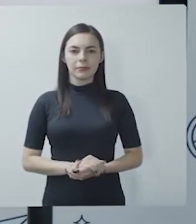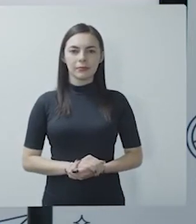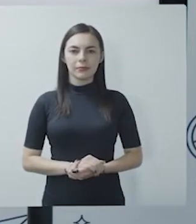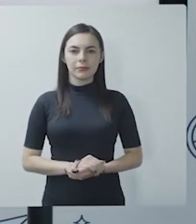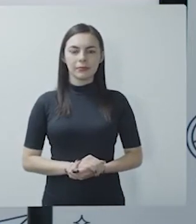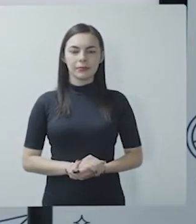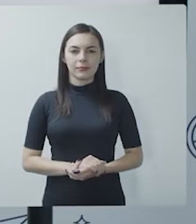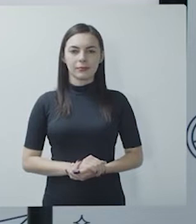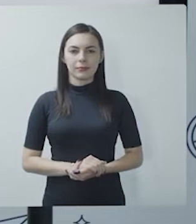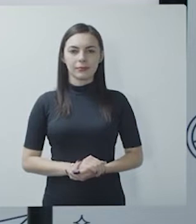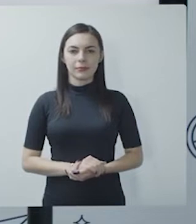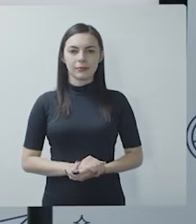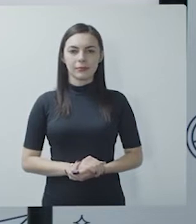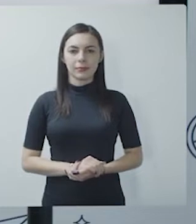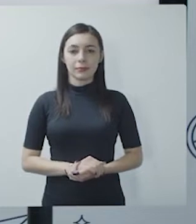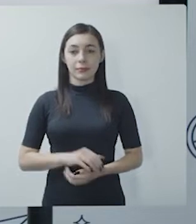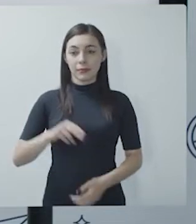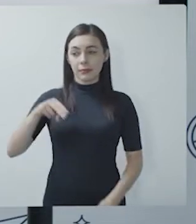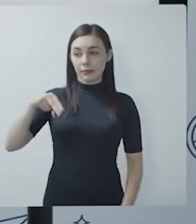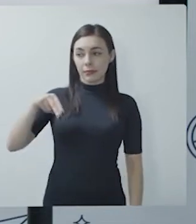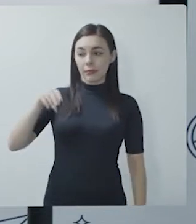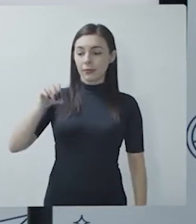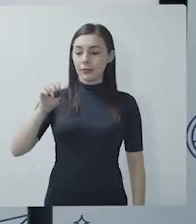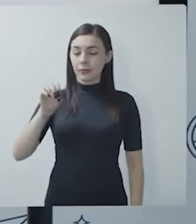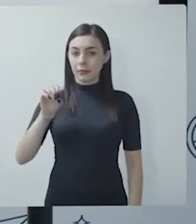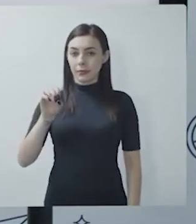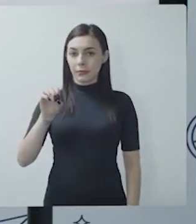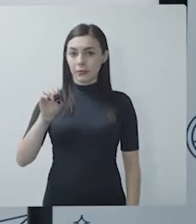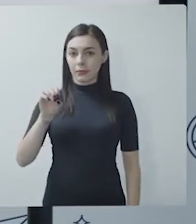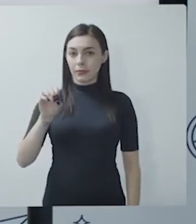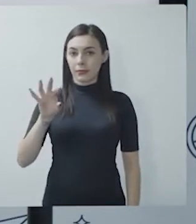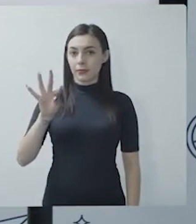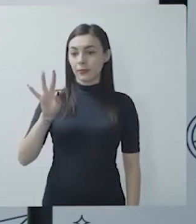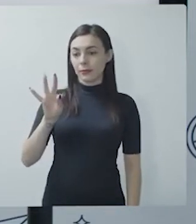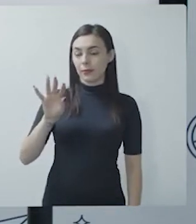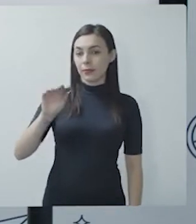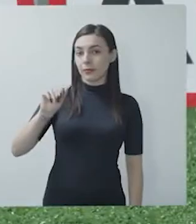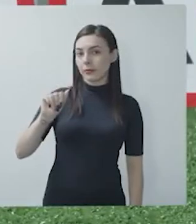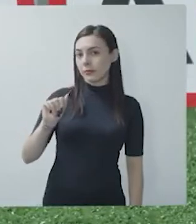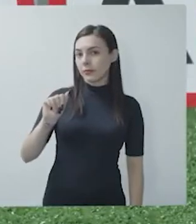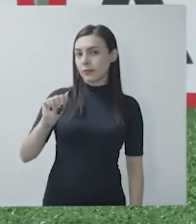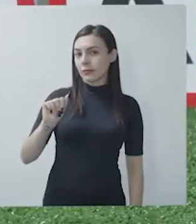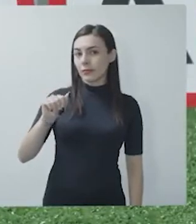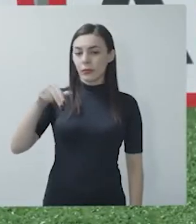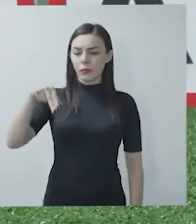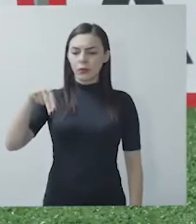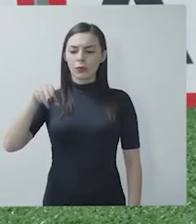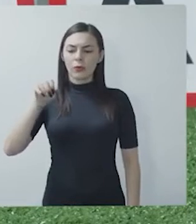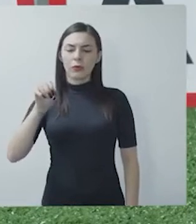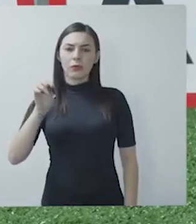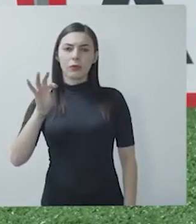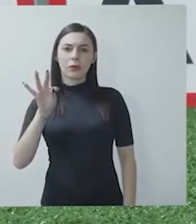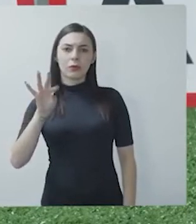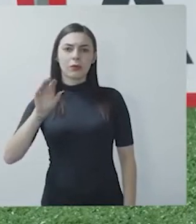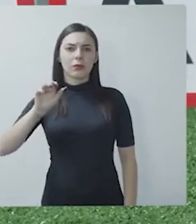E formamos o quê? O N com o fez no e o T e o A tá. Nota.